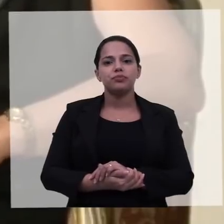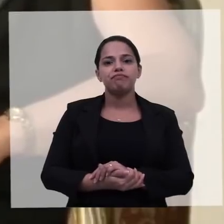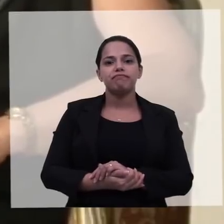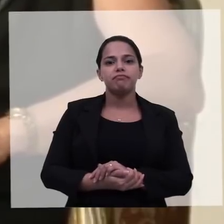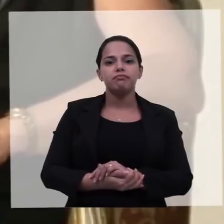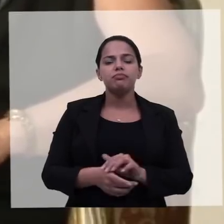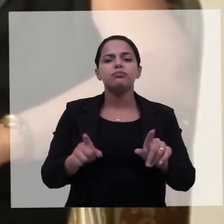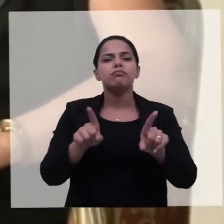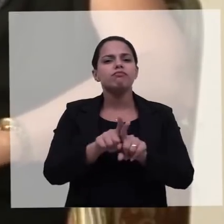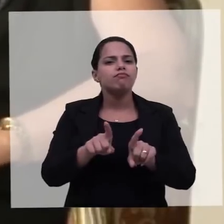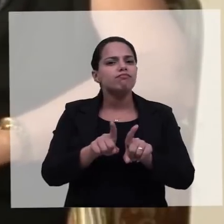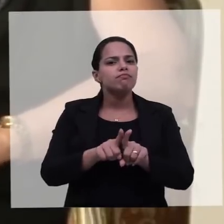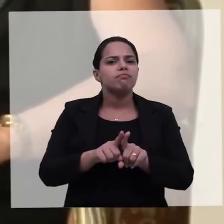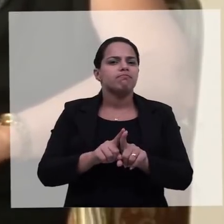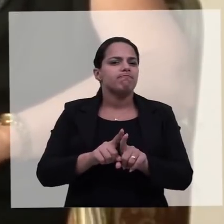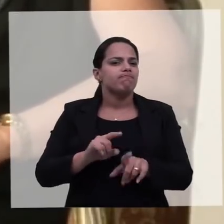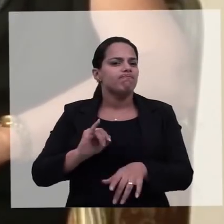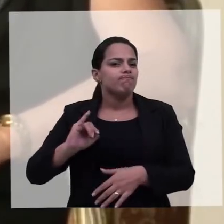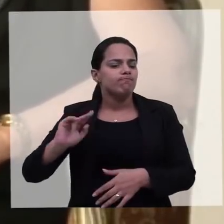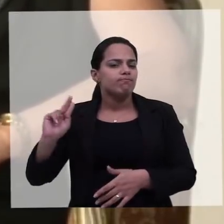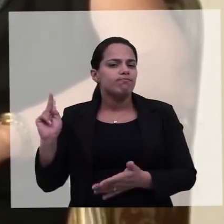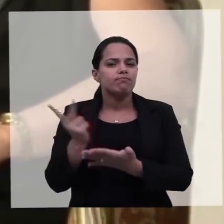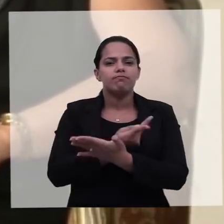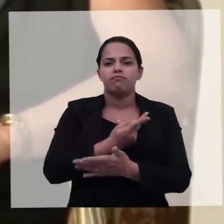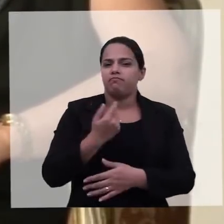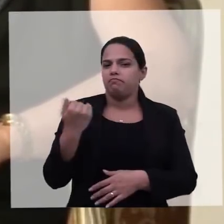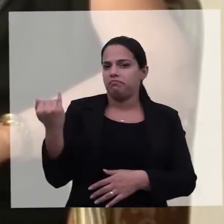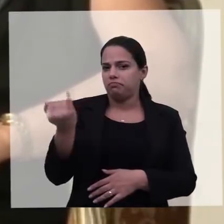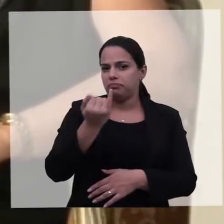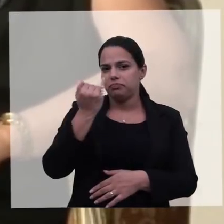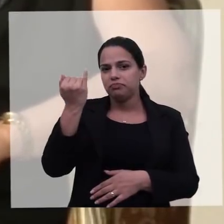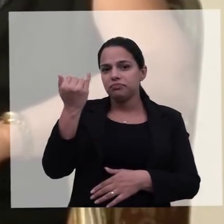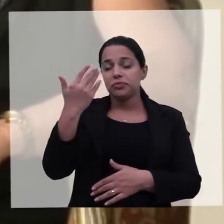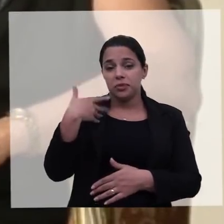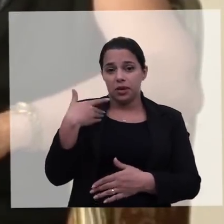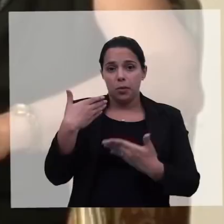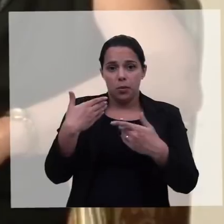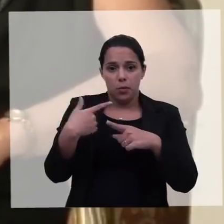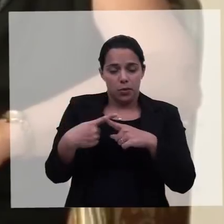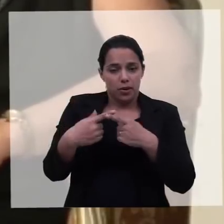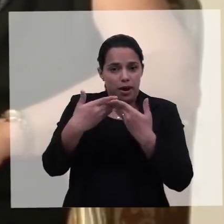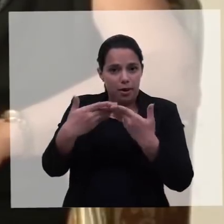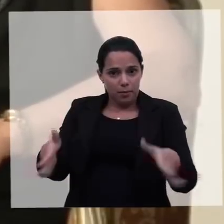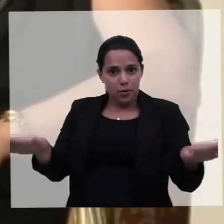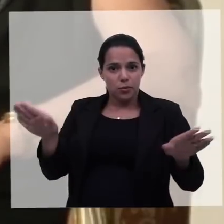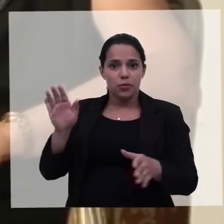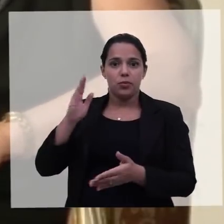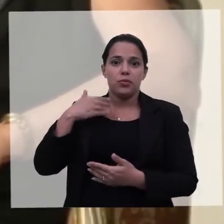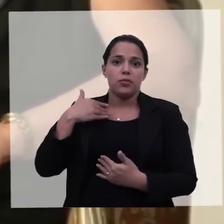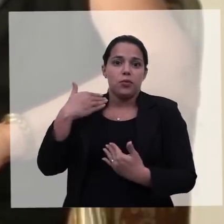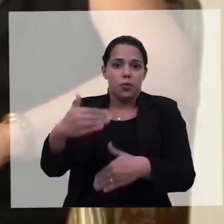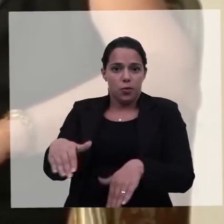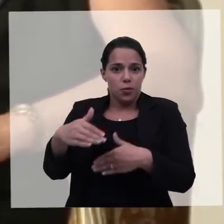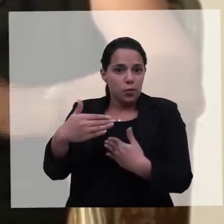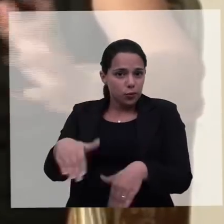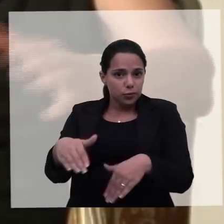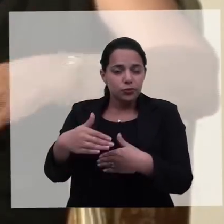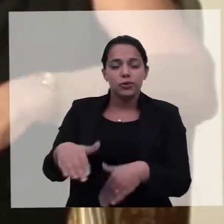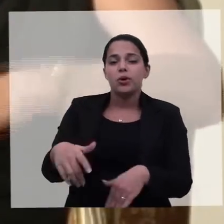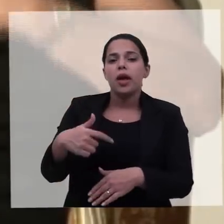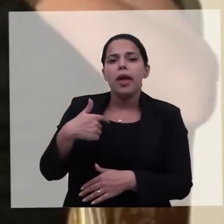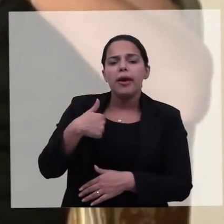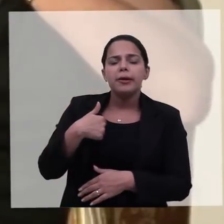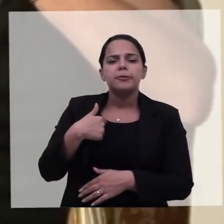concurso, foi. E teve um fato interessante que, quando abriu o concurso, quando